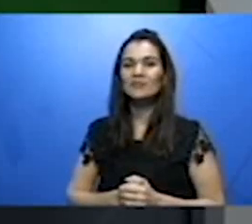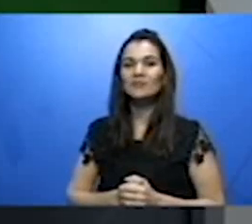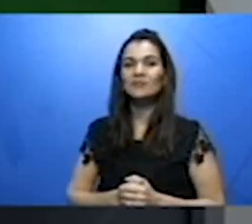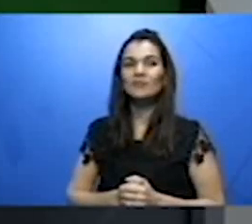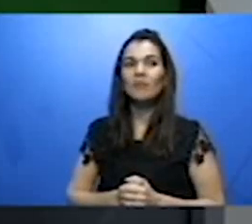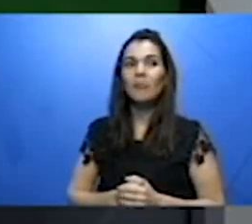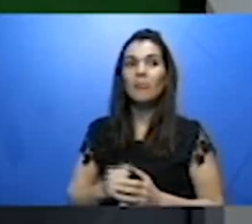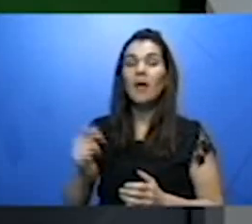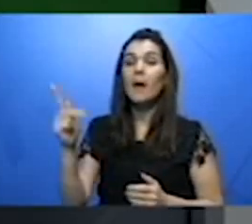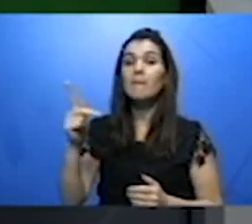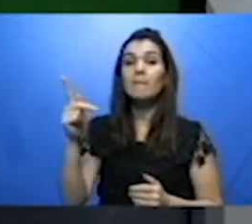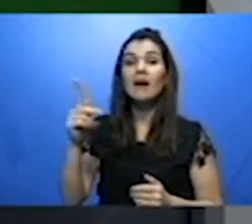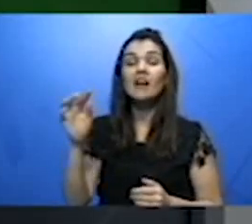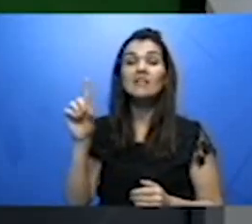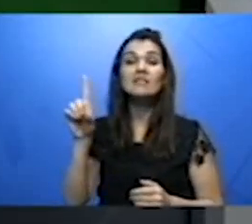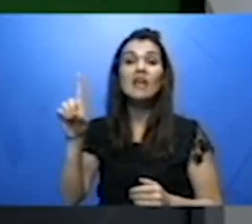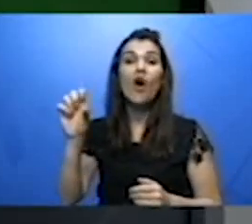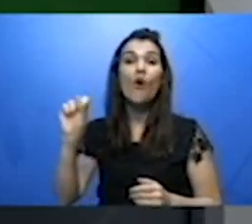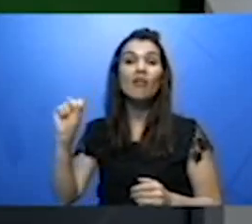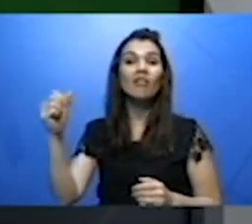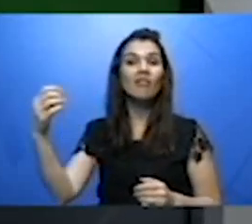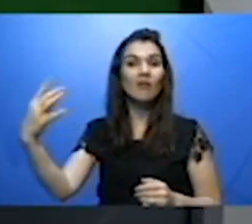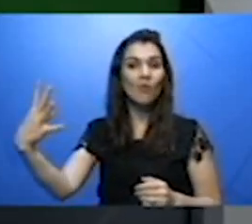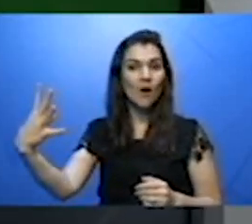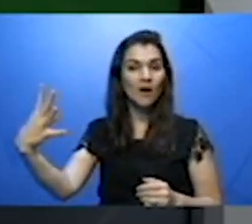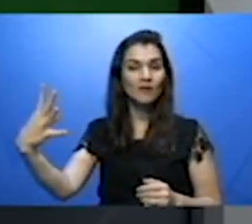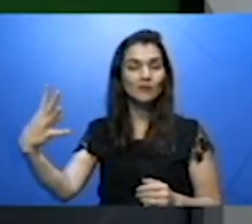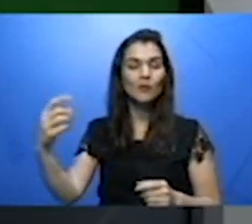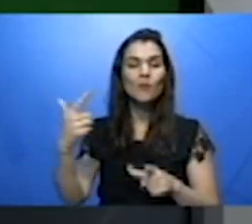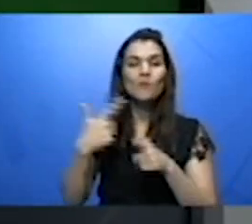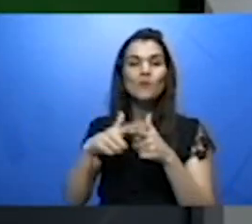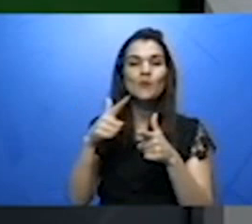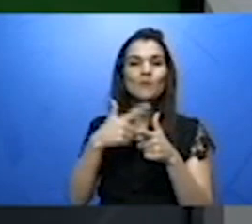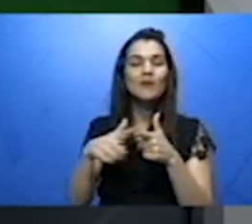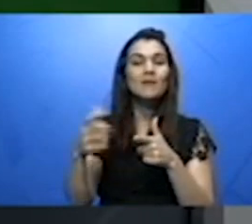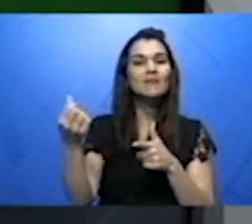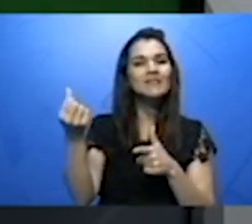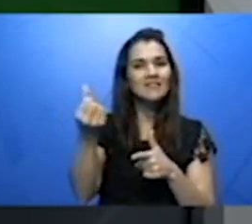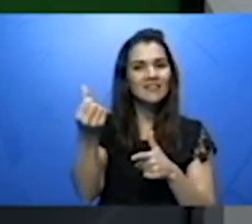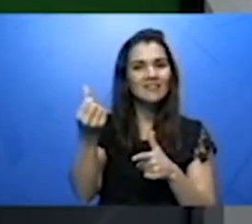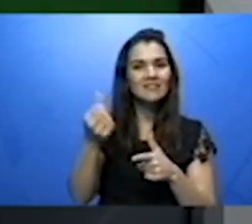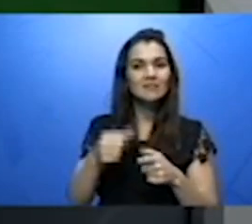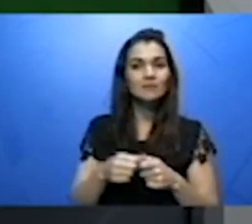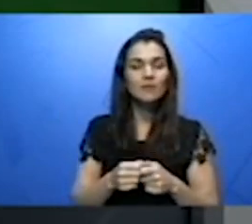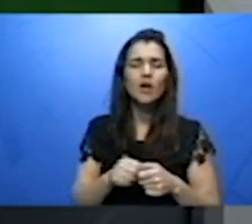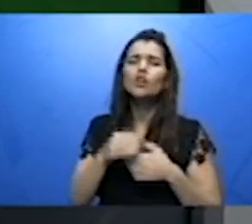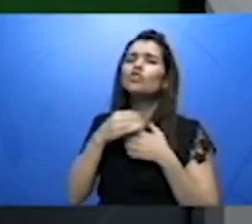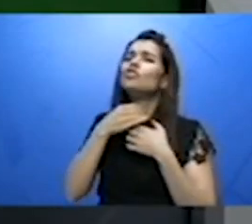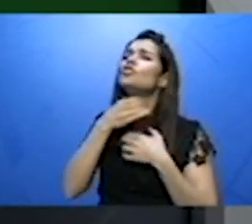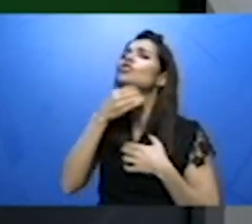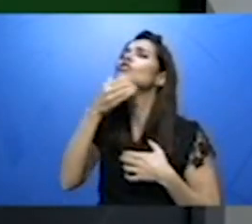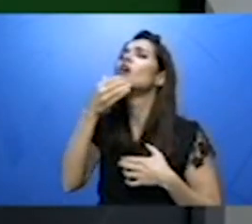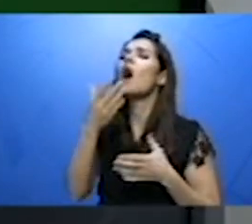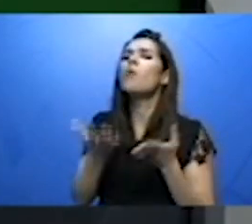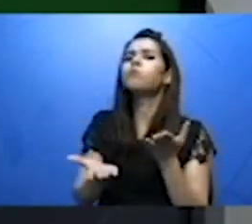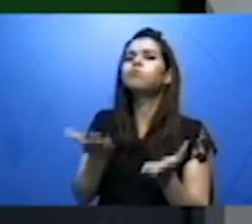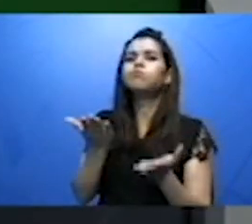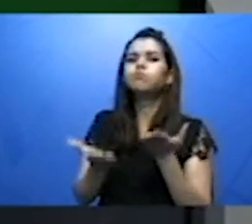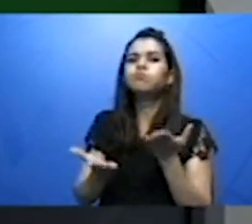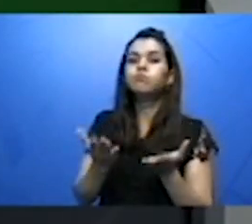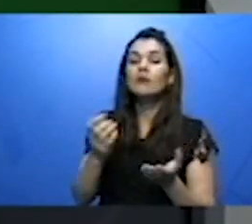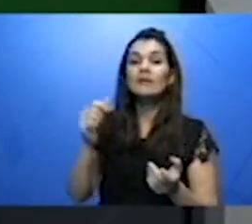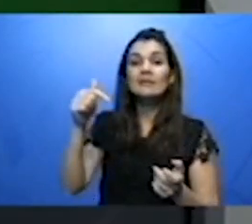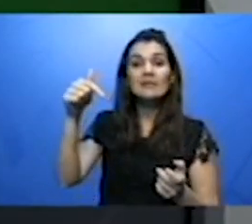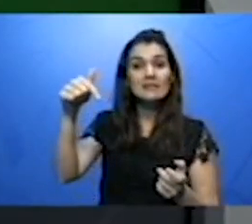a página 184 ainda probleminha seis uma girafa que pesa